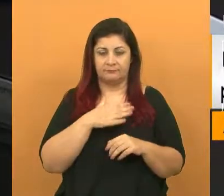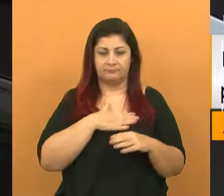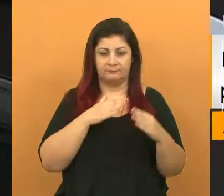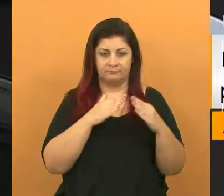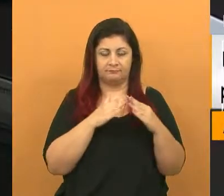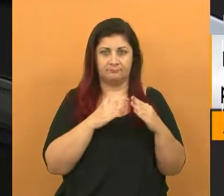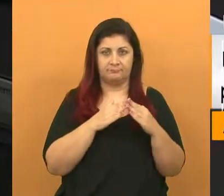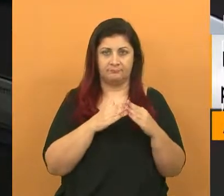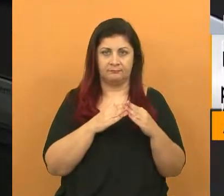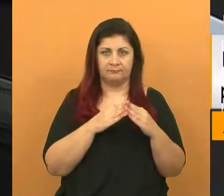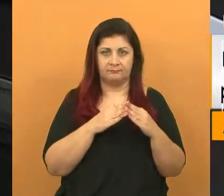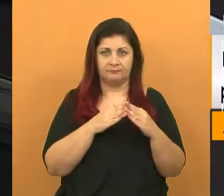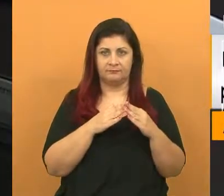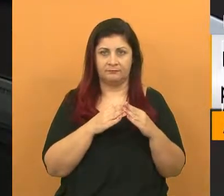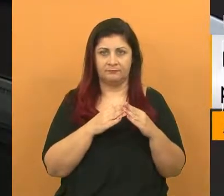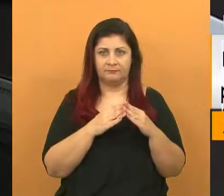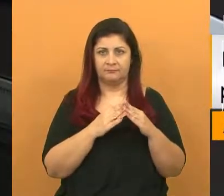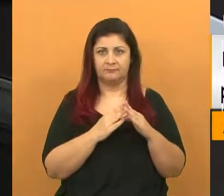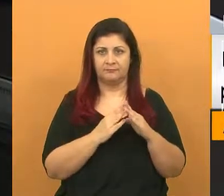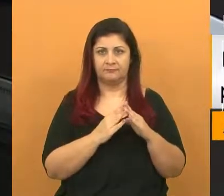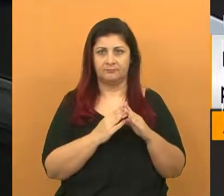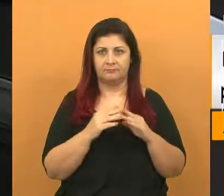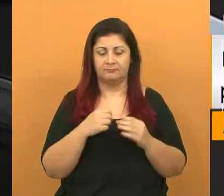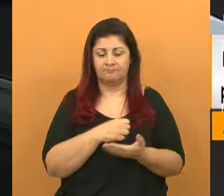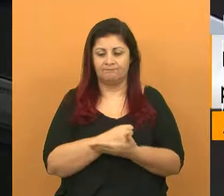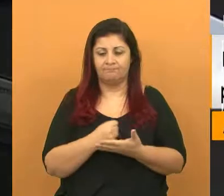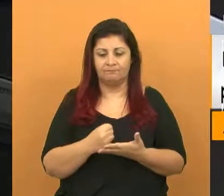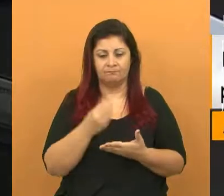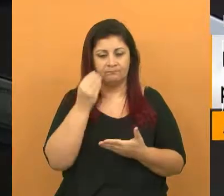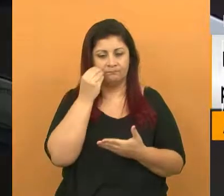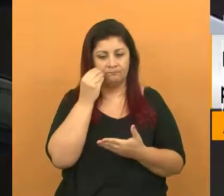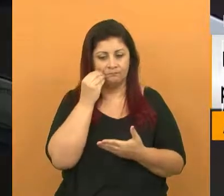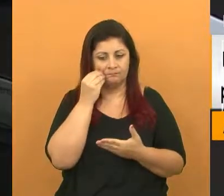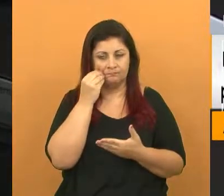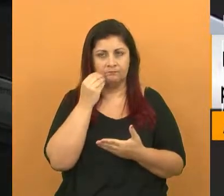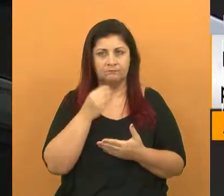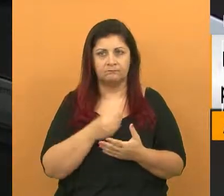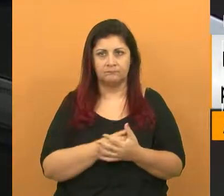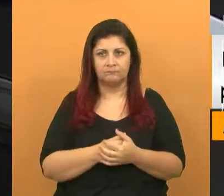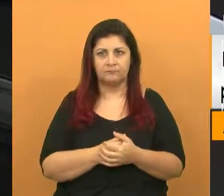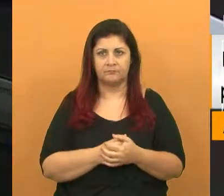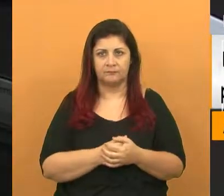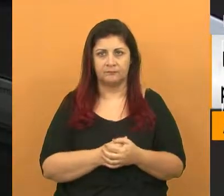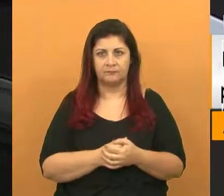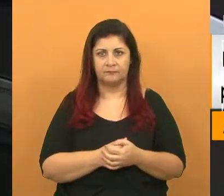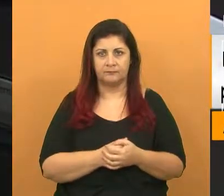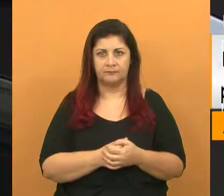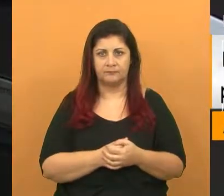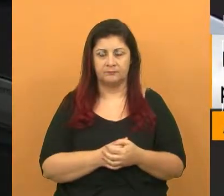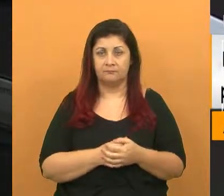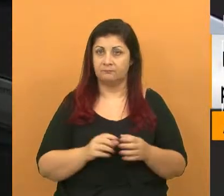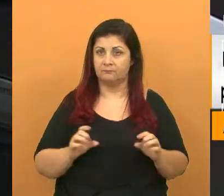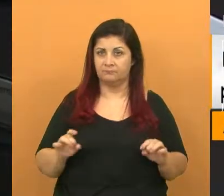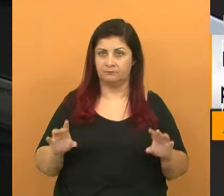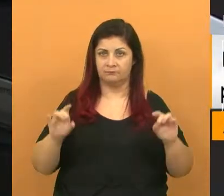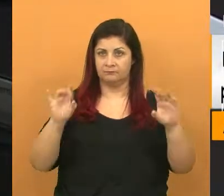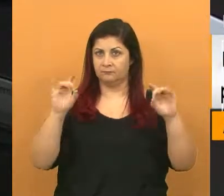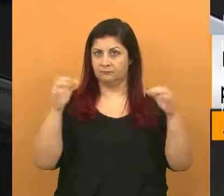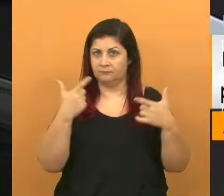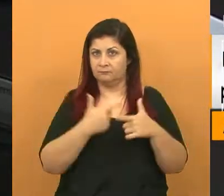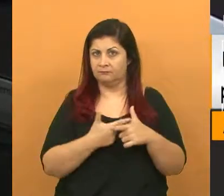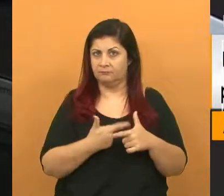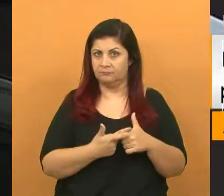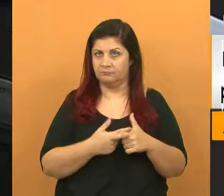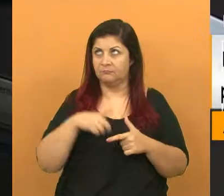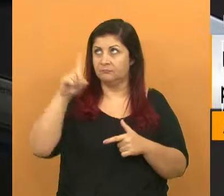casa que eu passei por uma experiência muito, eu diria, sensacional, porque é uma experiência